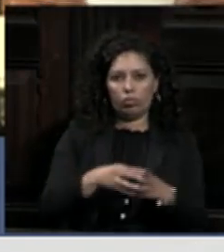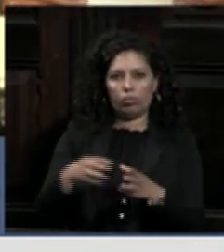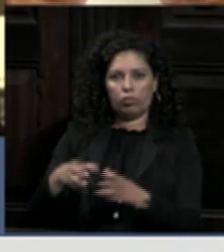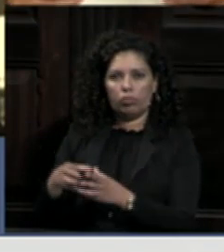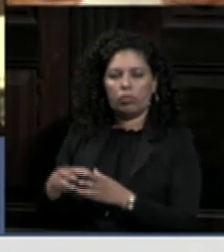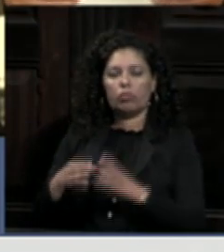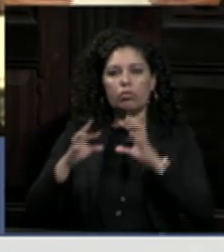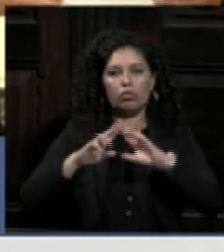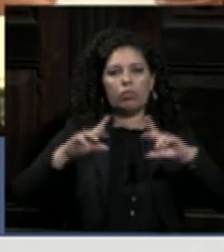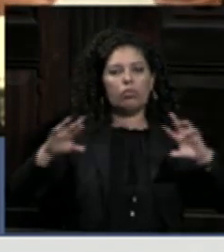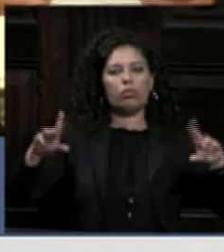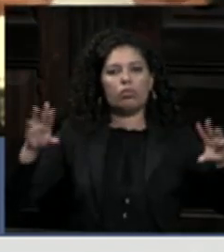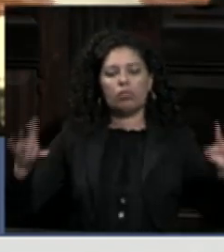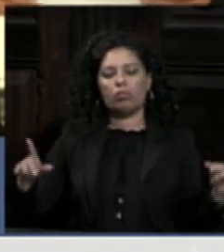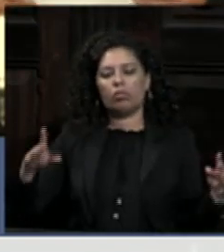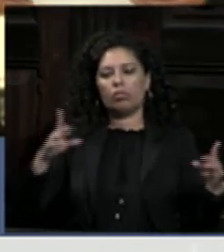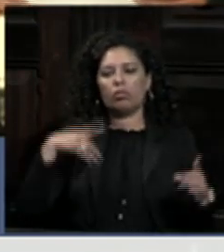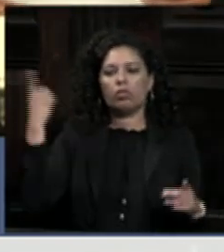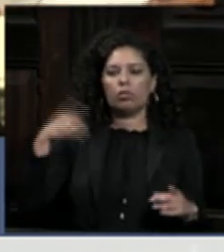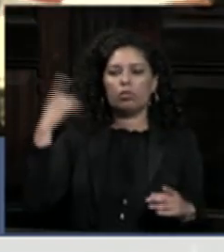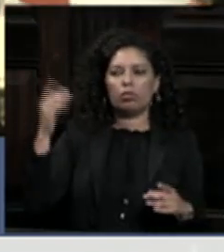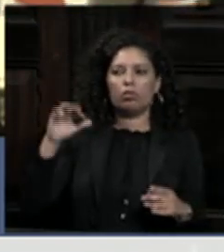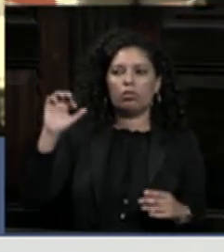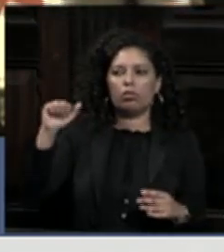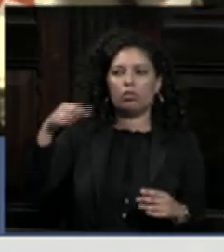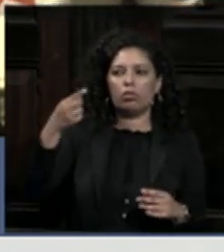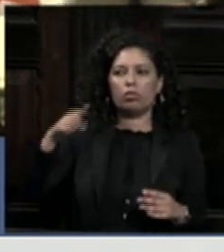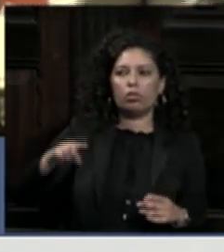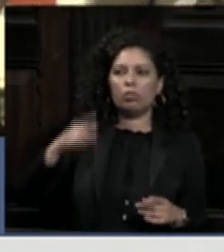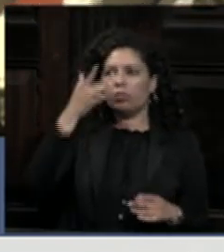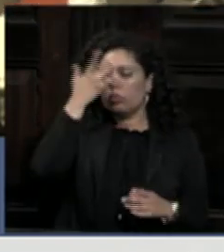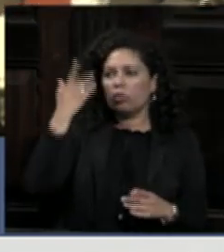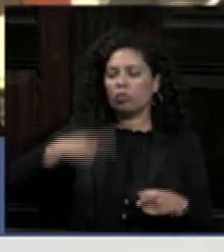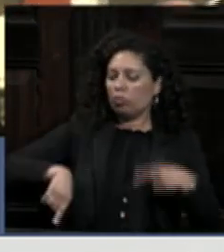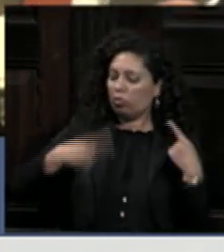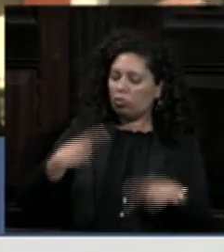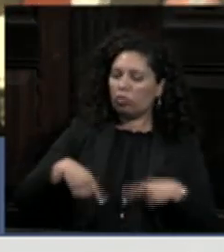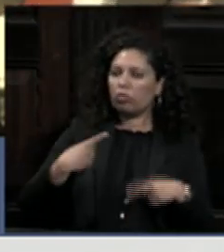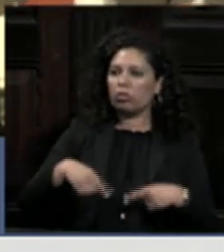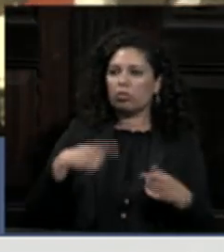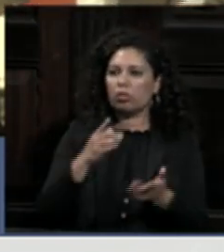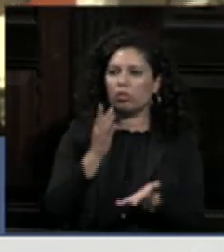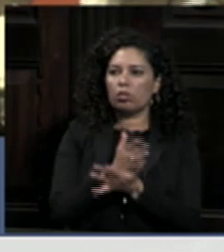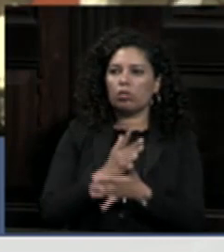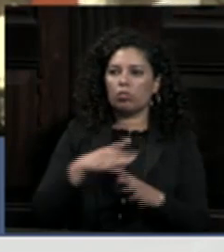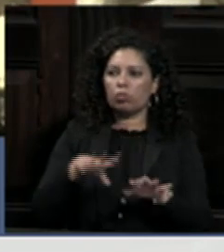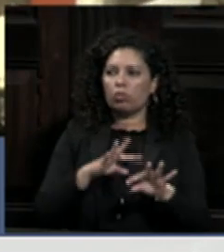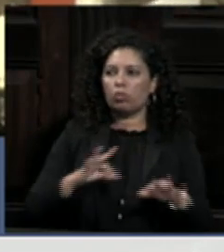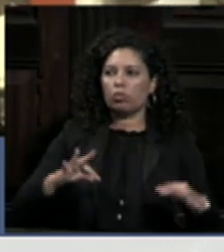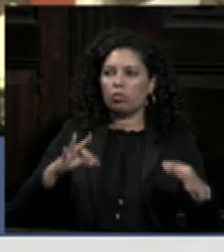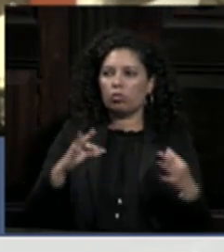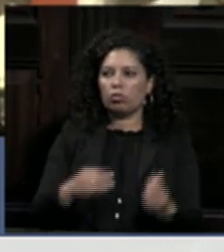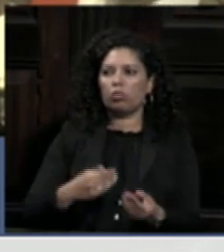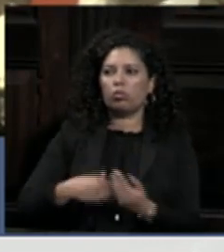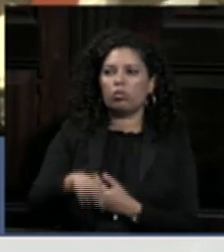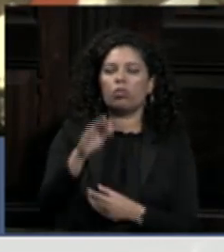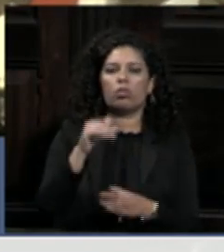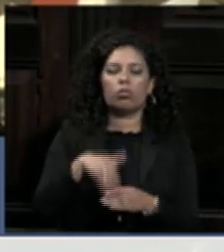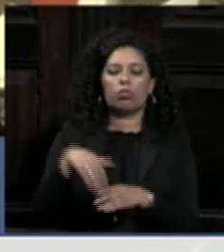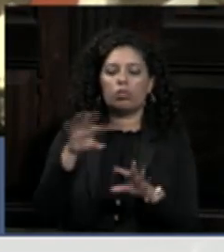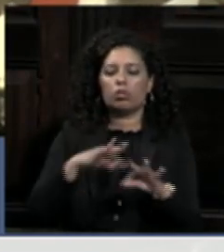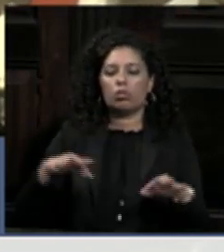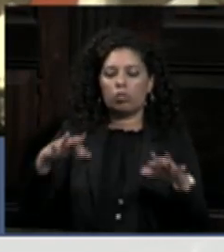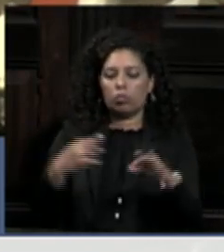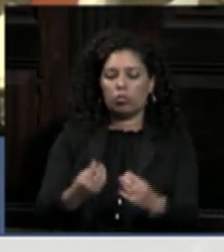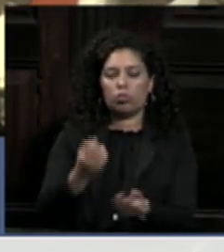favorável do deputado marcos abrahão em discussão não havendo quem queira discutir se a discussão e votação secreta